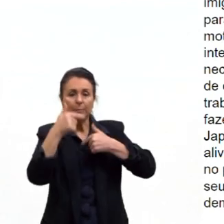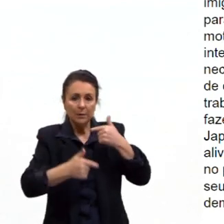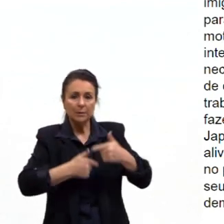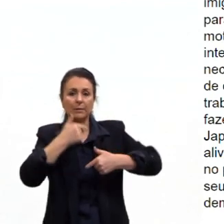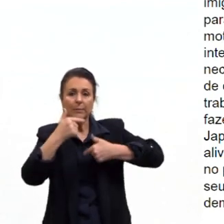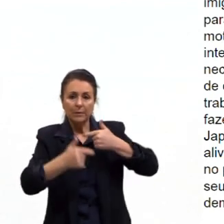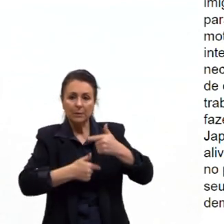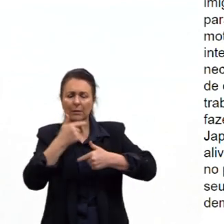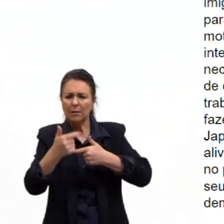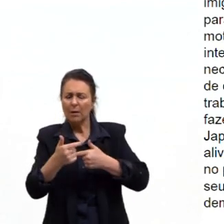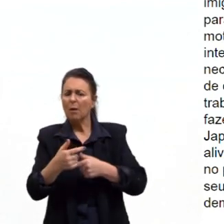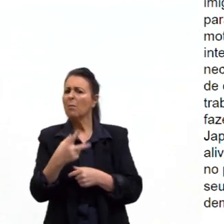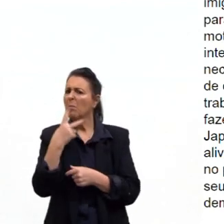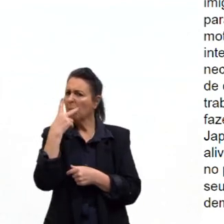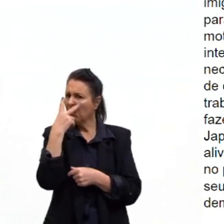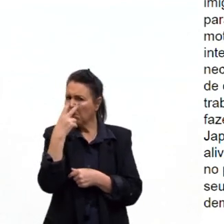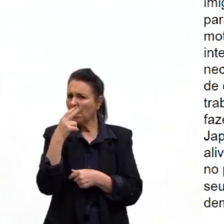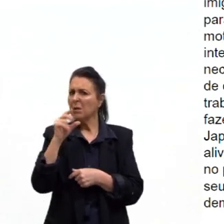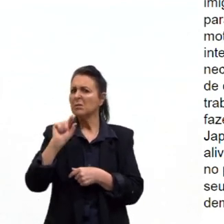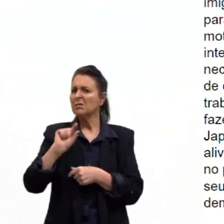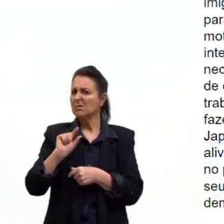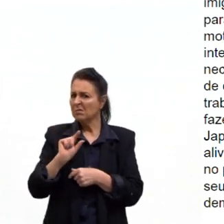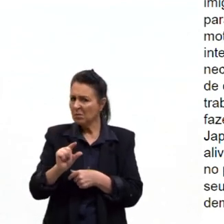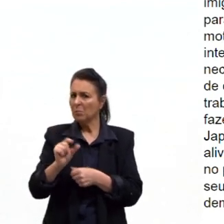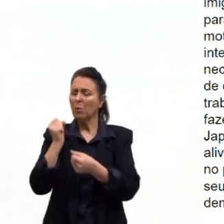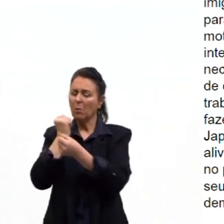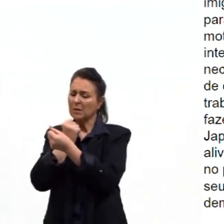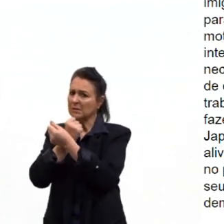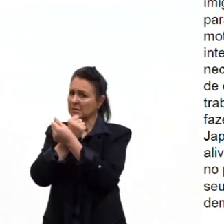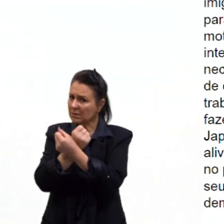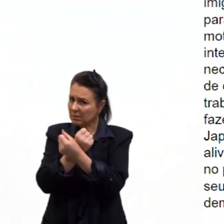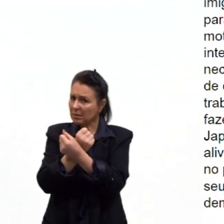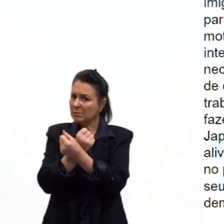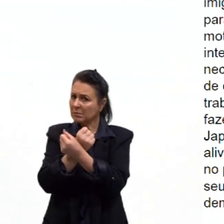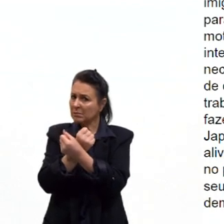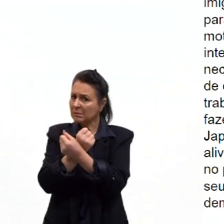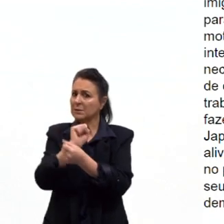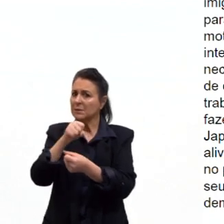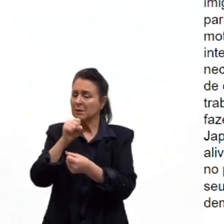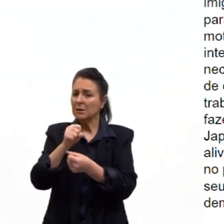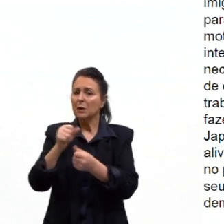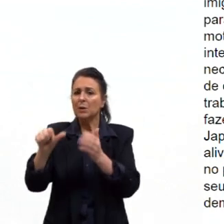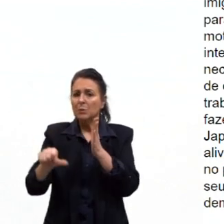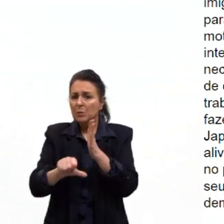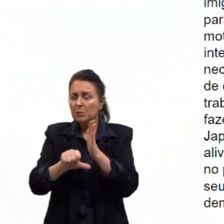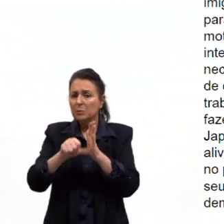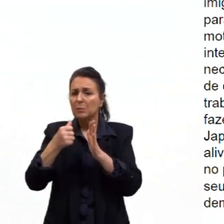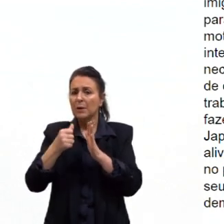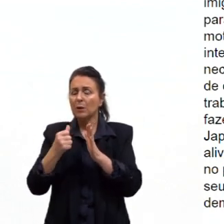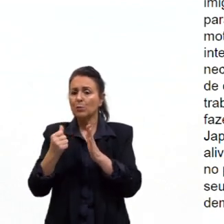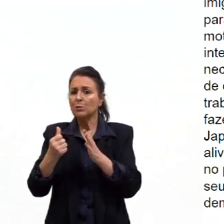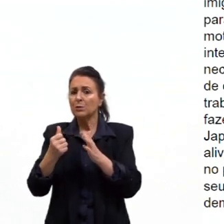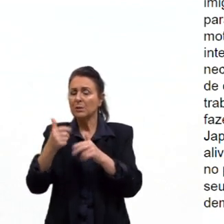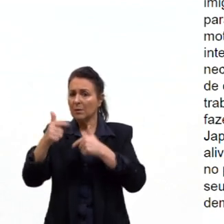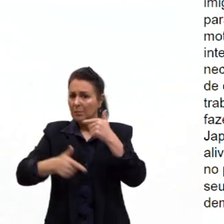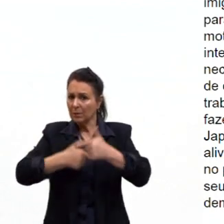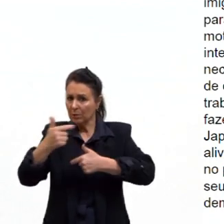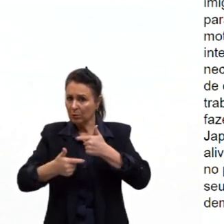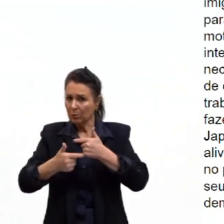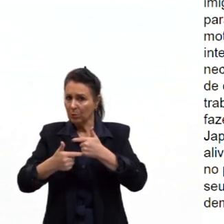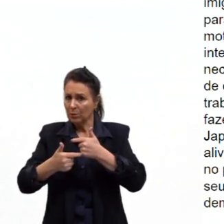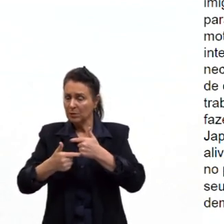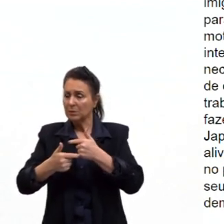Aí a uma alma um sistema de escravidão tá a gurizada Então os primeiros colonos que vieram justamente vieram